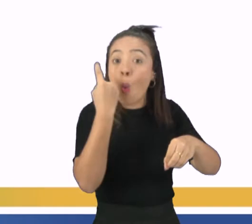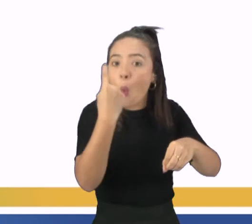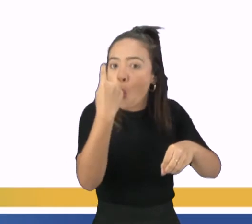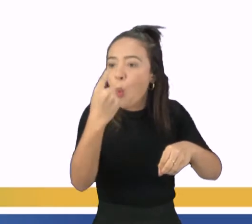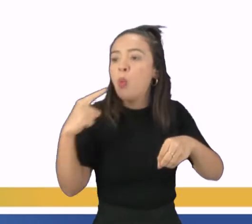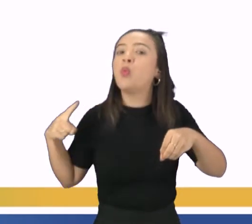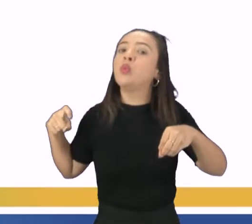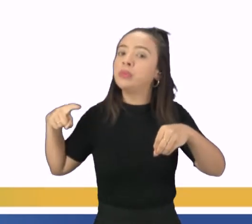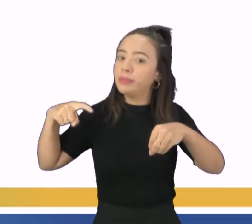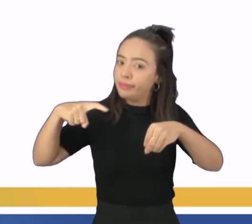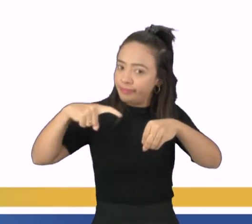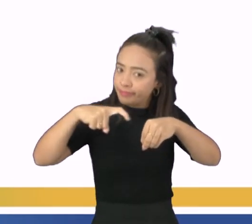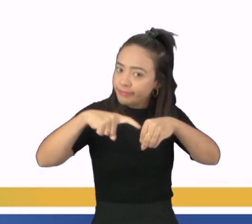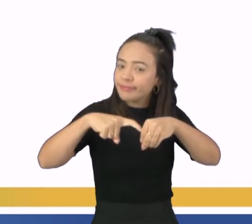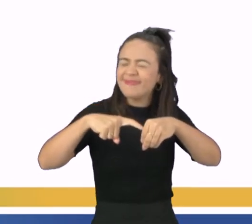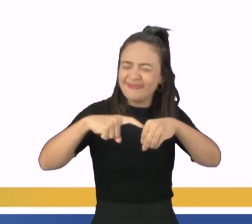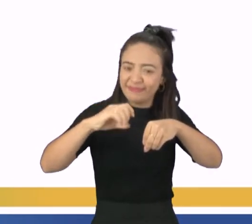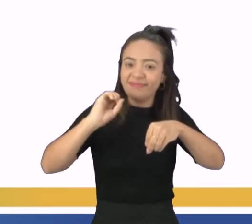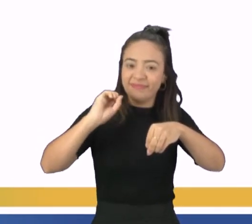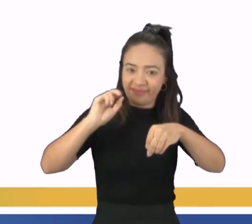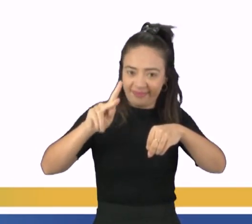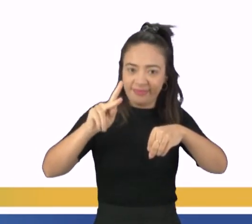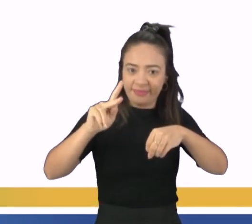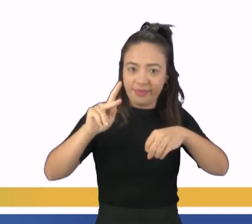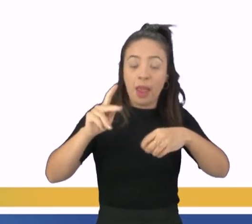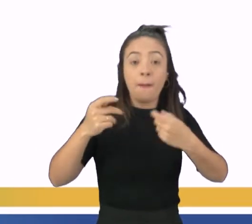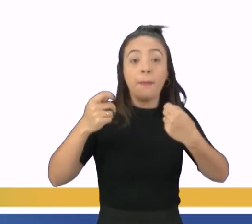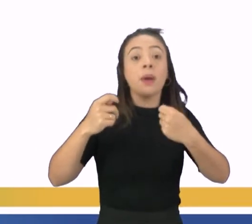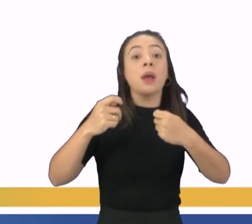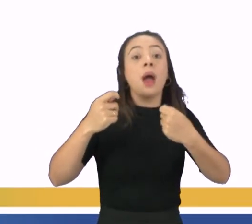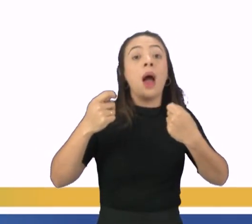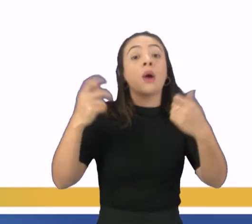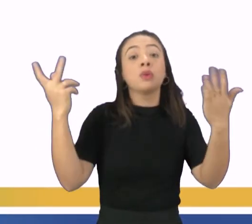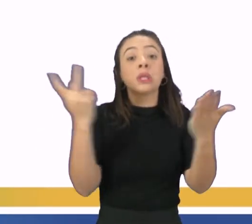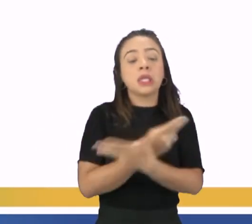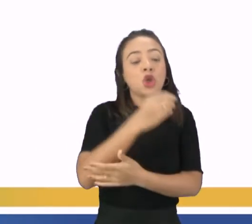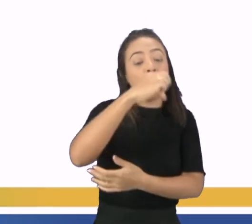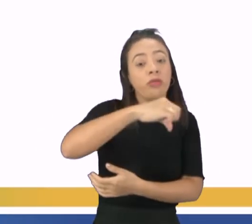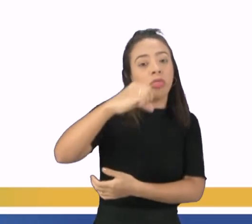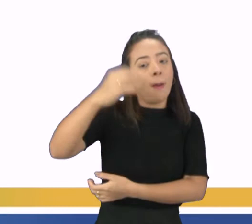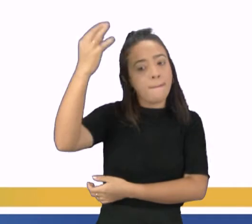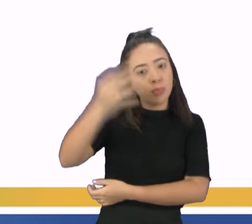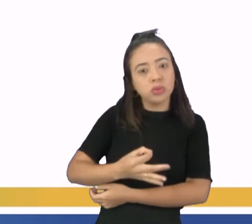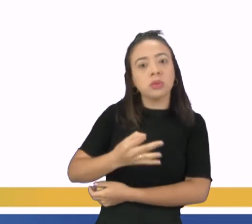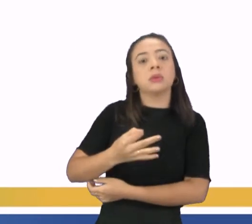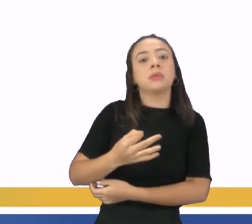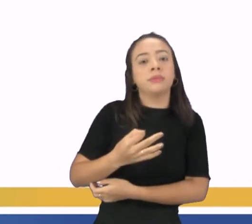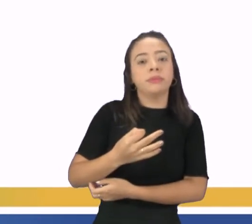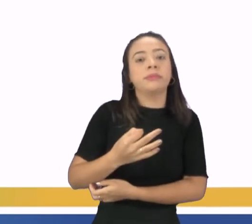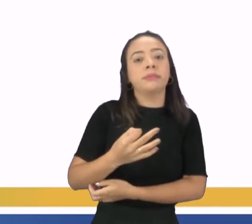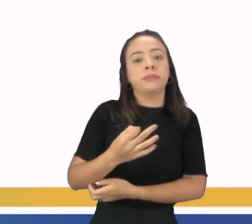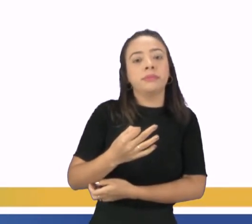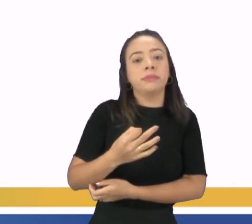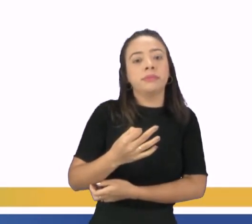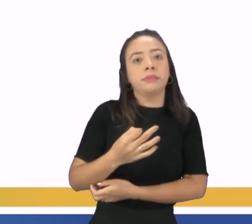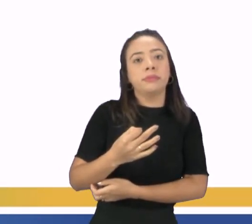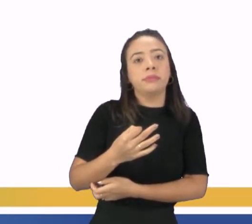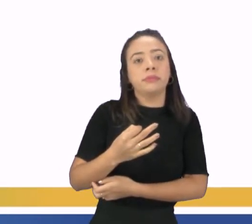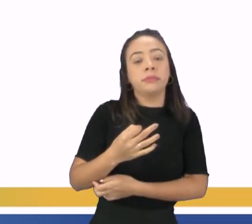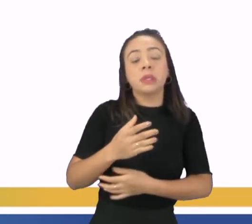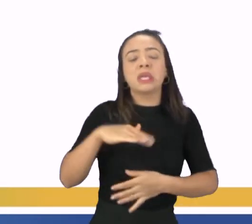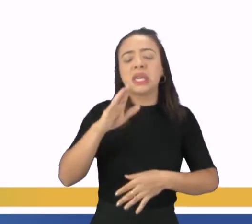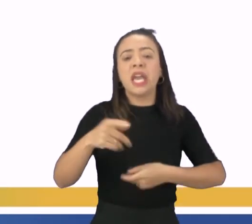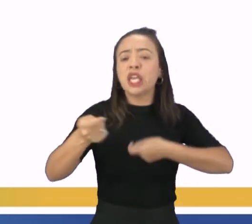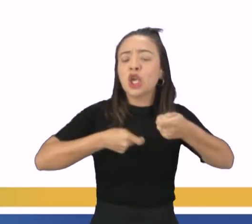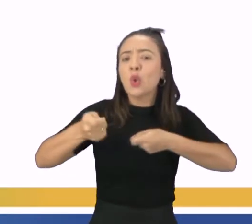um espermatozoide, tá bom? Isso vai ocorrer em 99% das vezes, tá bom? E quem é que faz esse controle